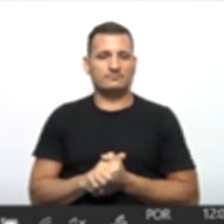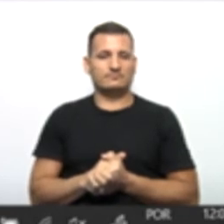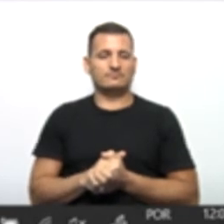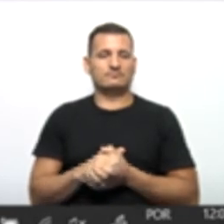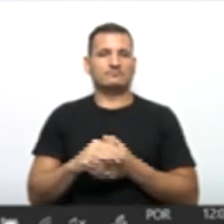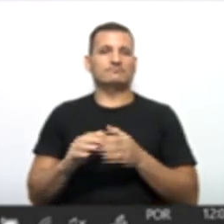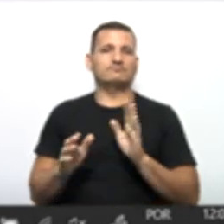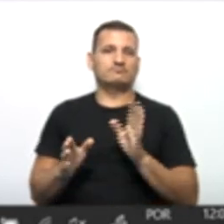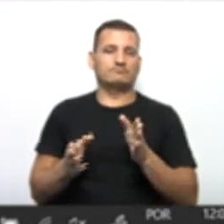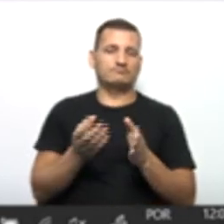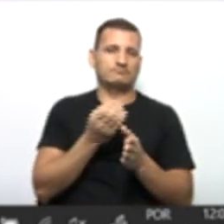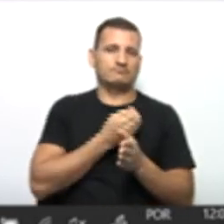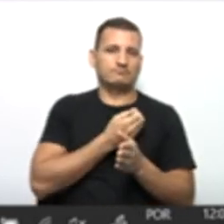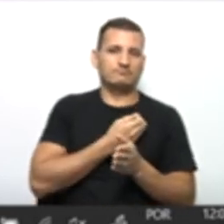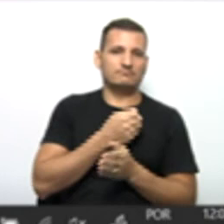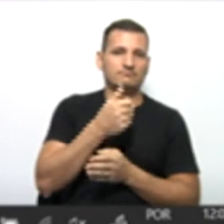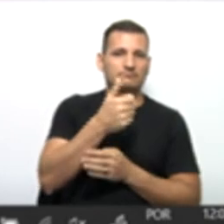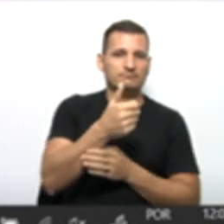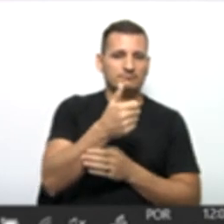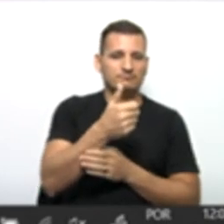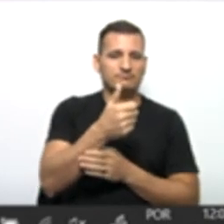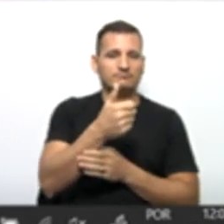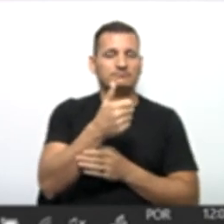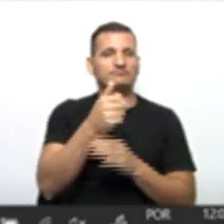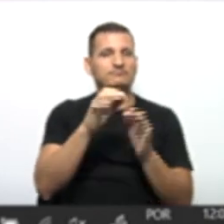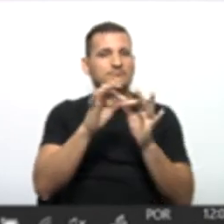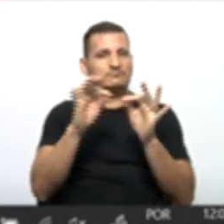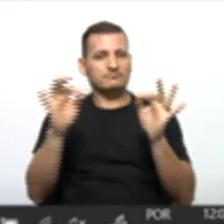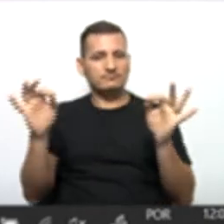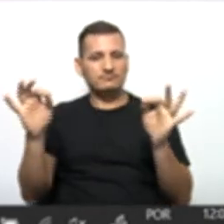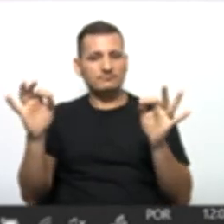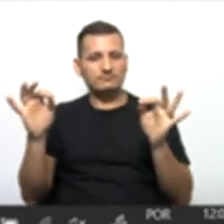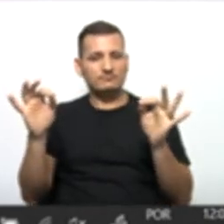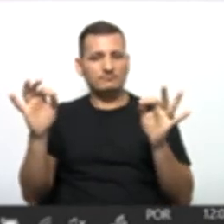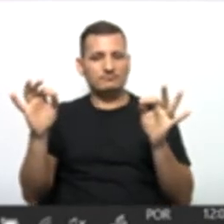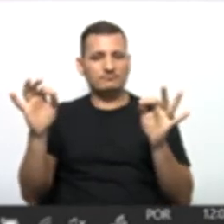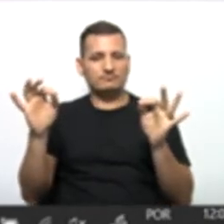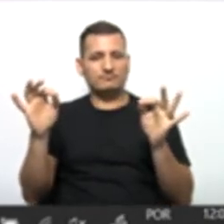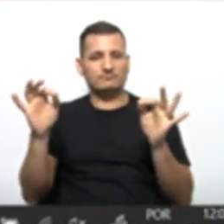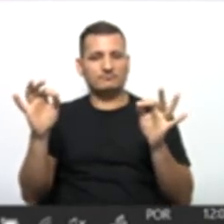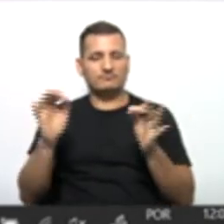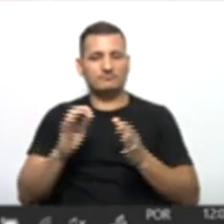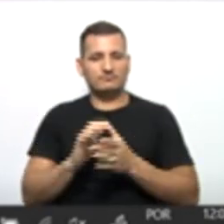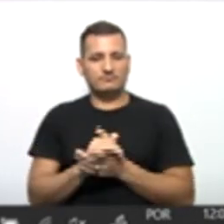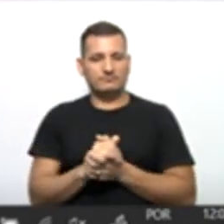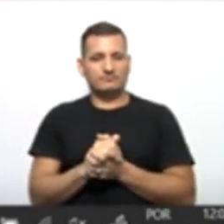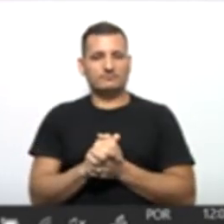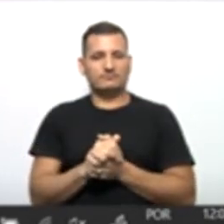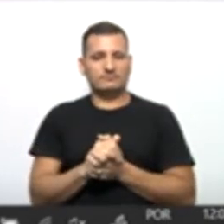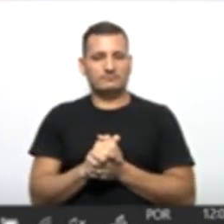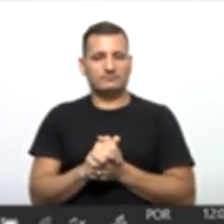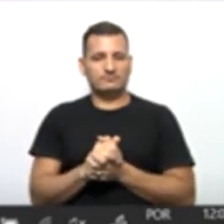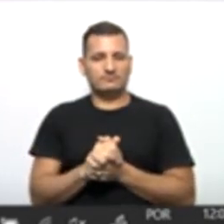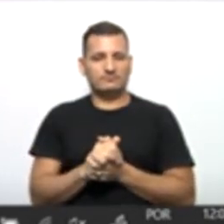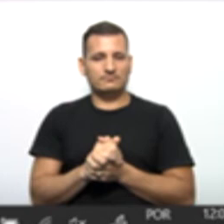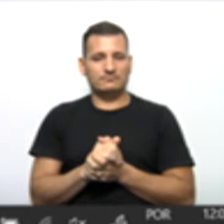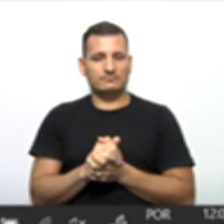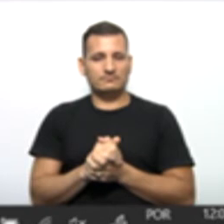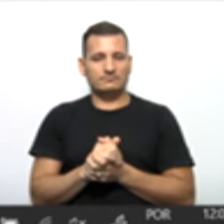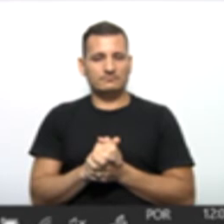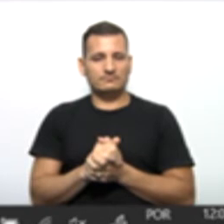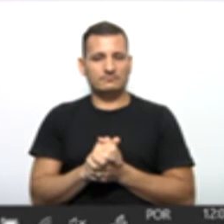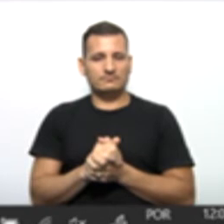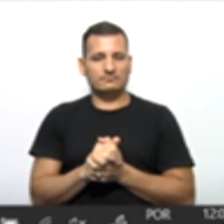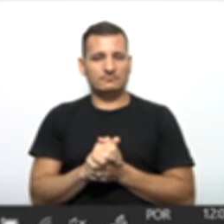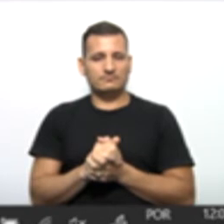o a identificação do alan mostra a mensagem que foi que ele escreveu a data ea hora a